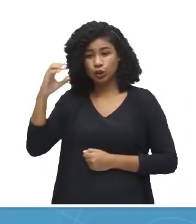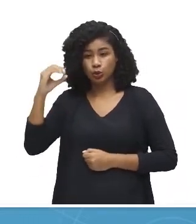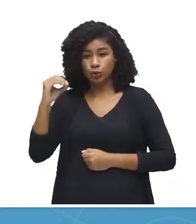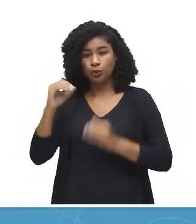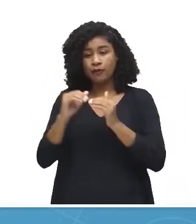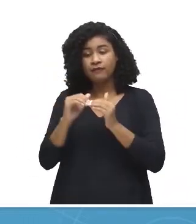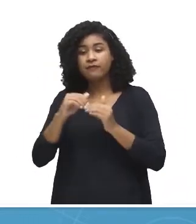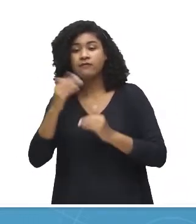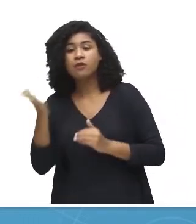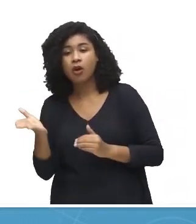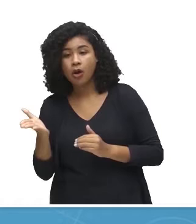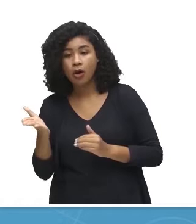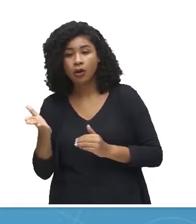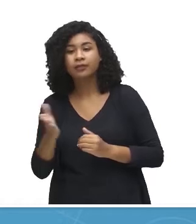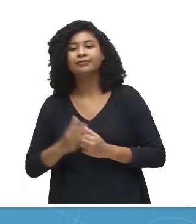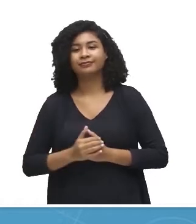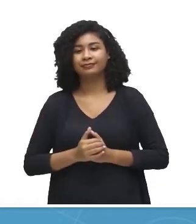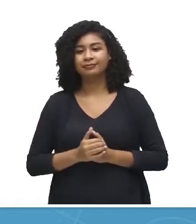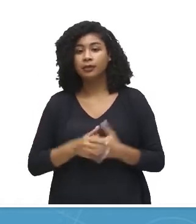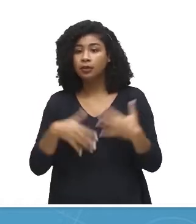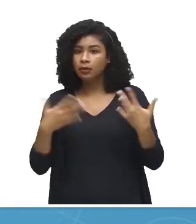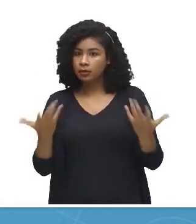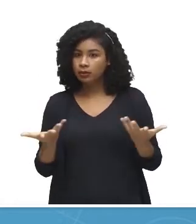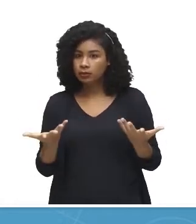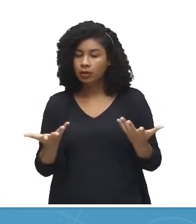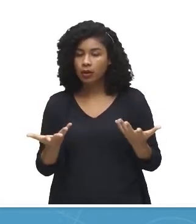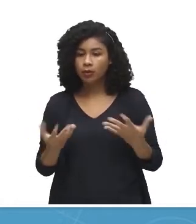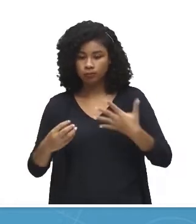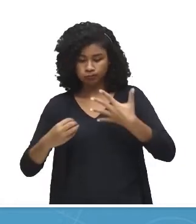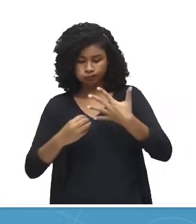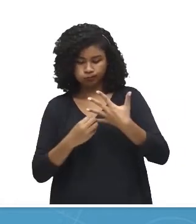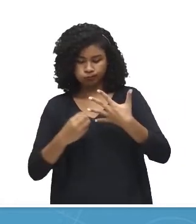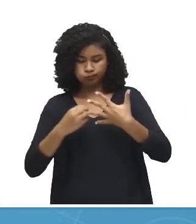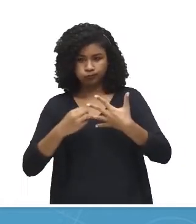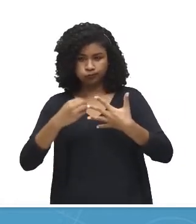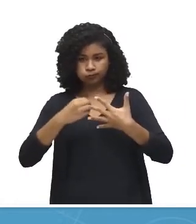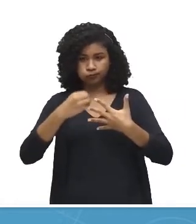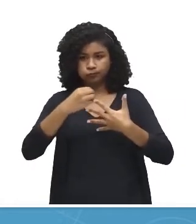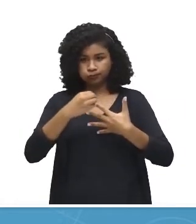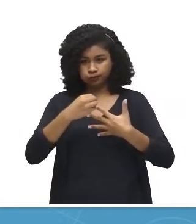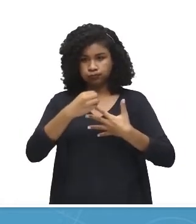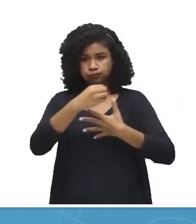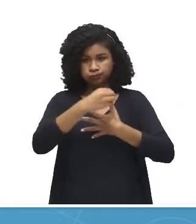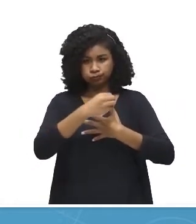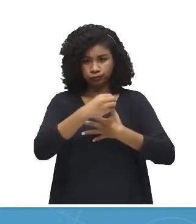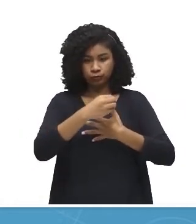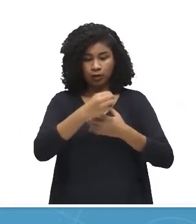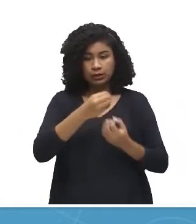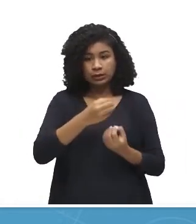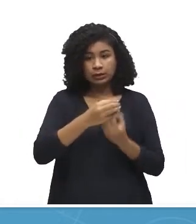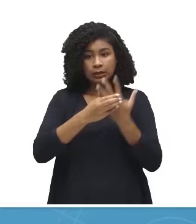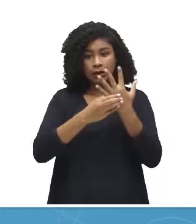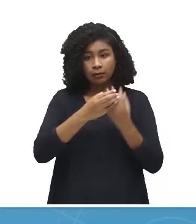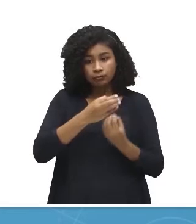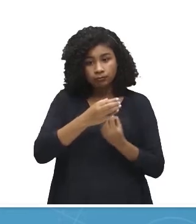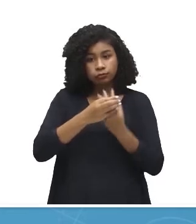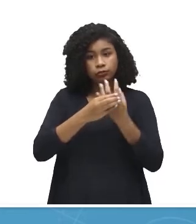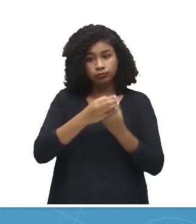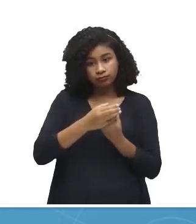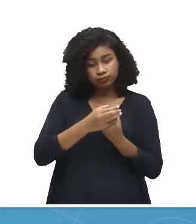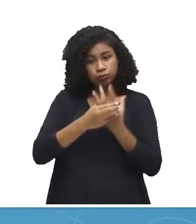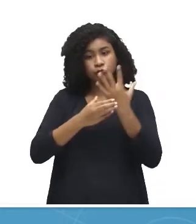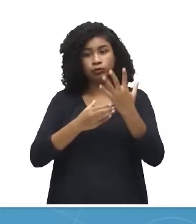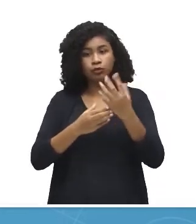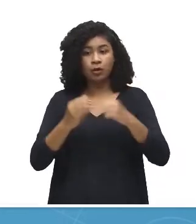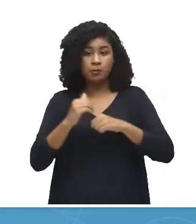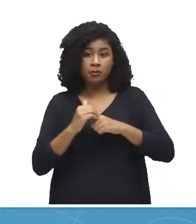fora. Então, a produção das glândulas exócrinas vão ser secreções que vão ser eliminadas